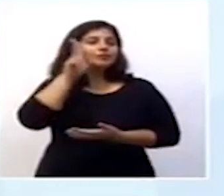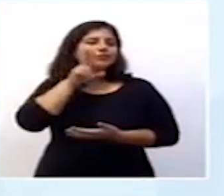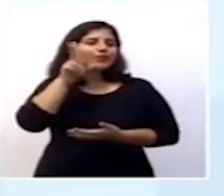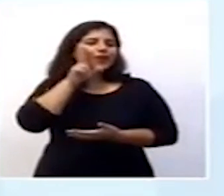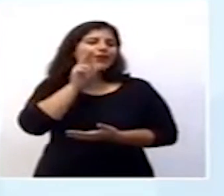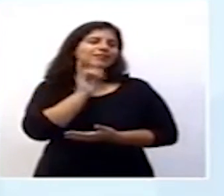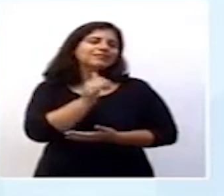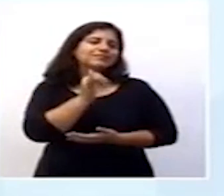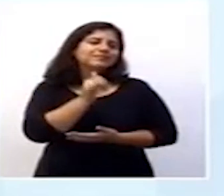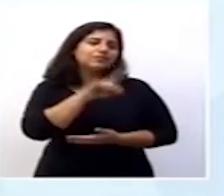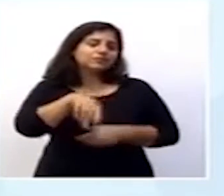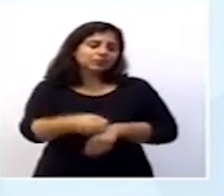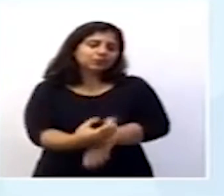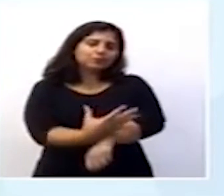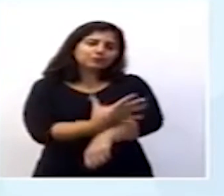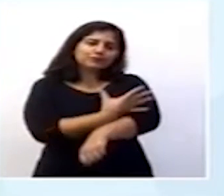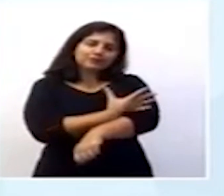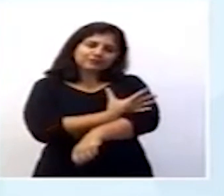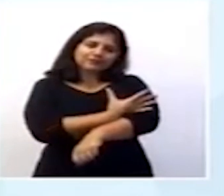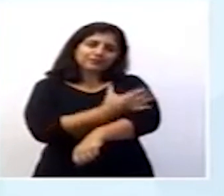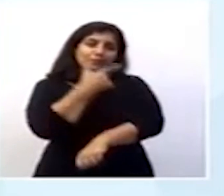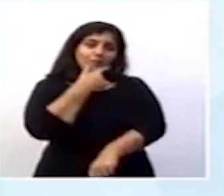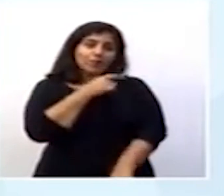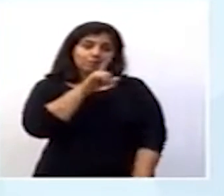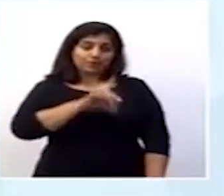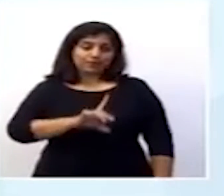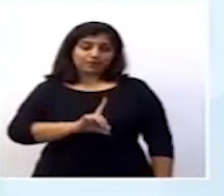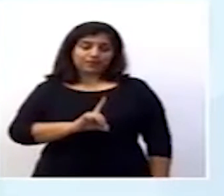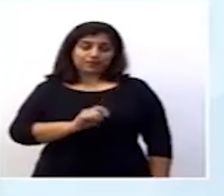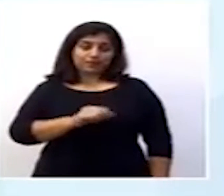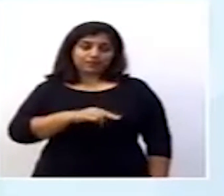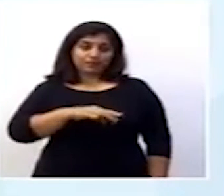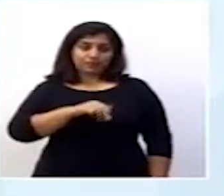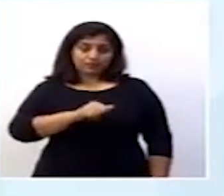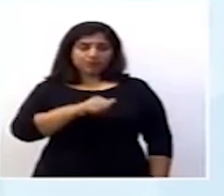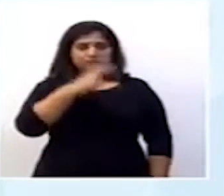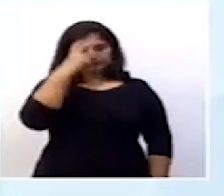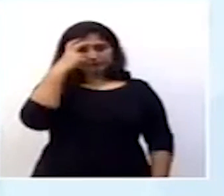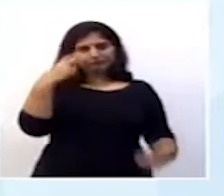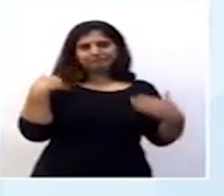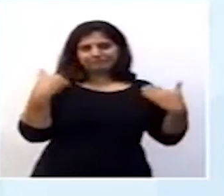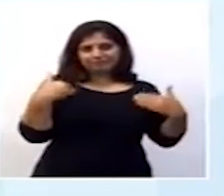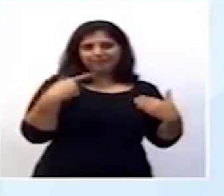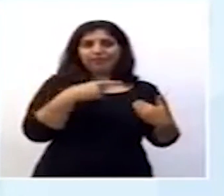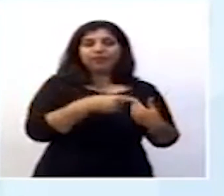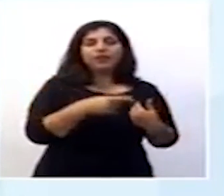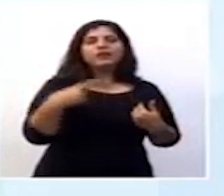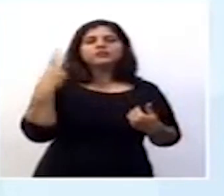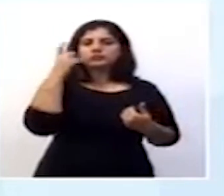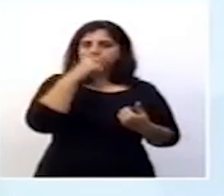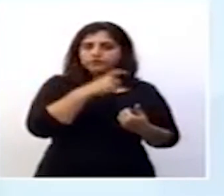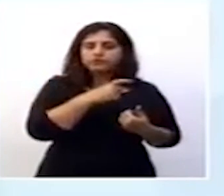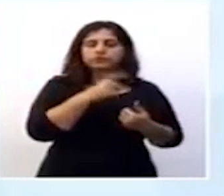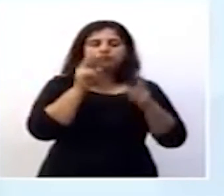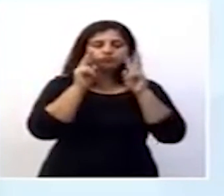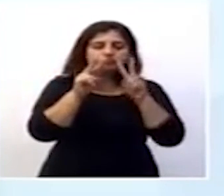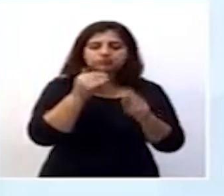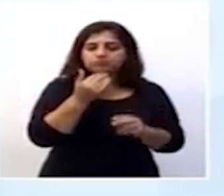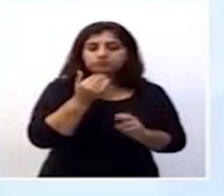história emociona os leitores com a jornada de Dalma, um menino alegre e inteligente, que apesar das dificuldades para ver o